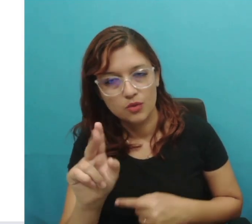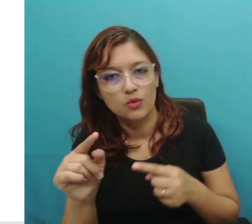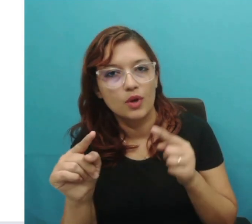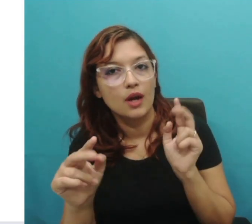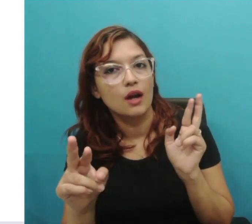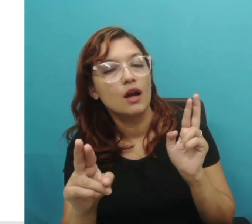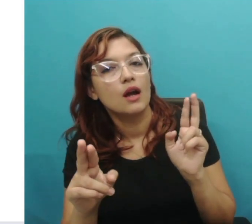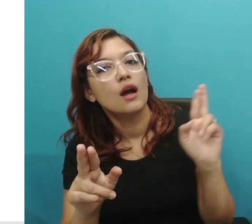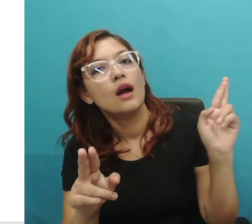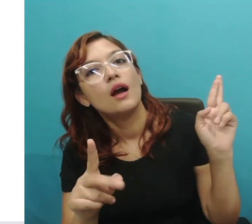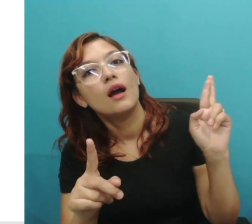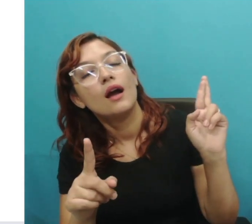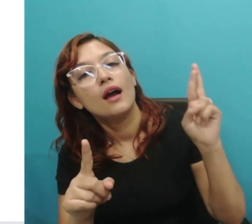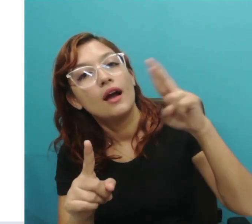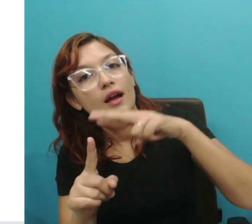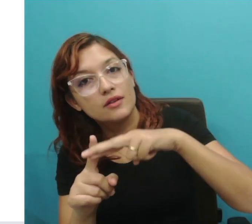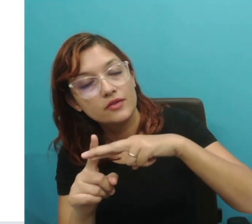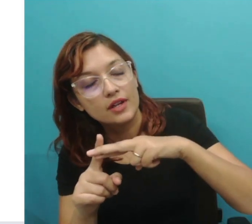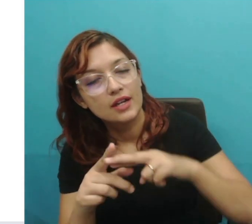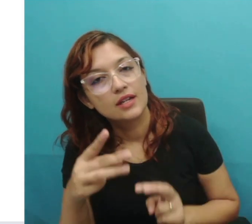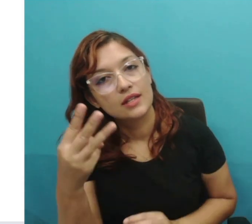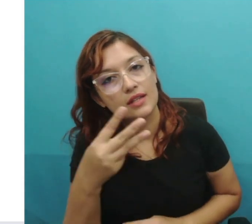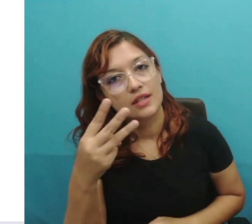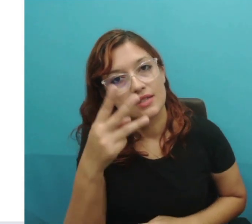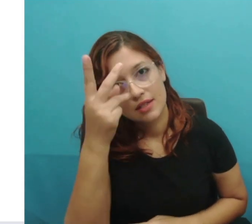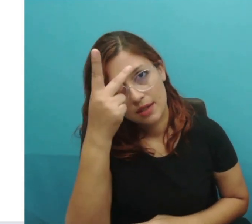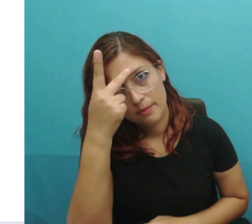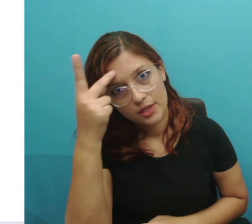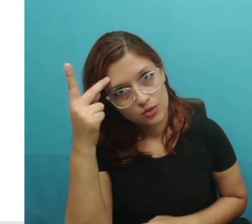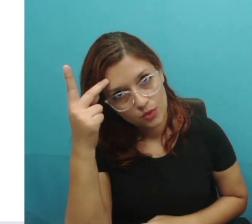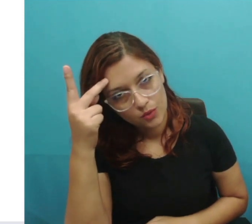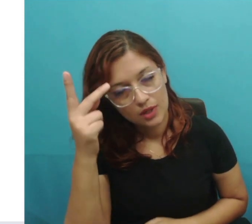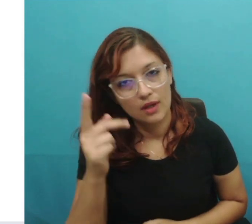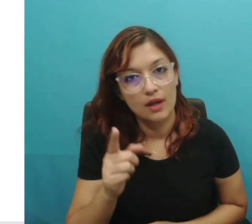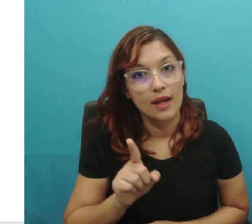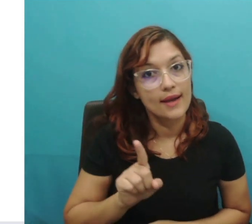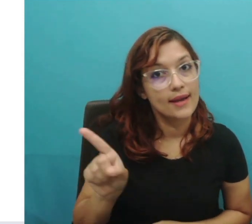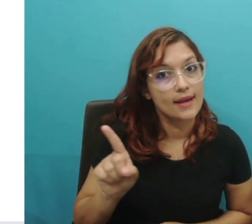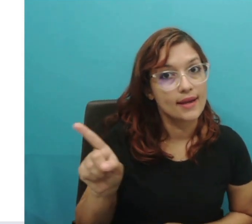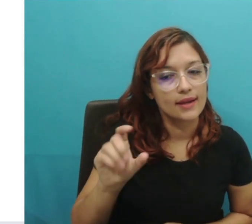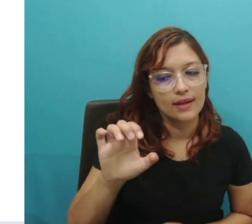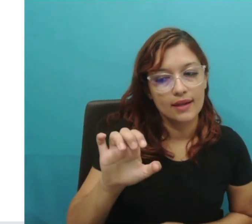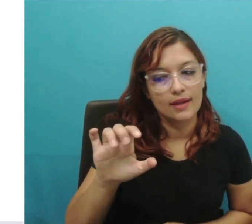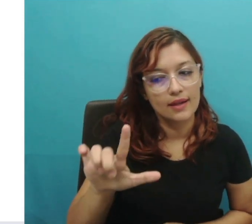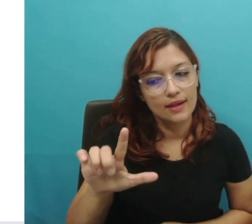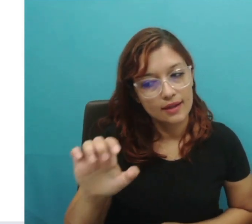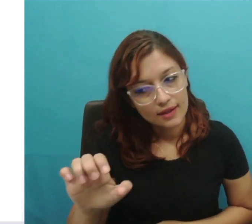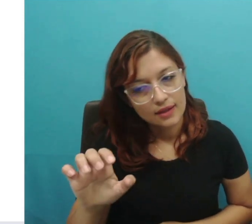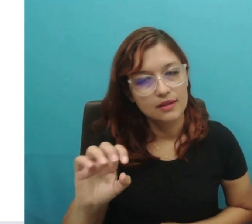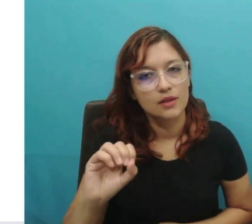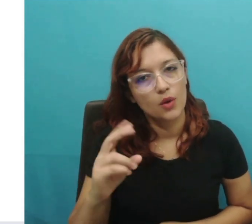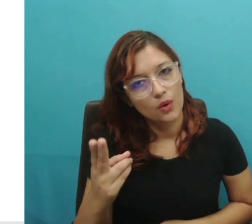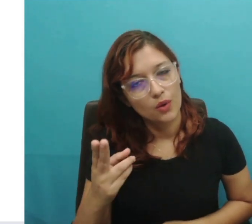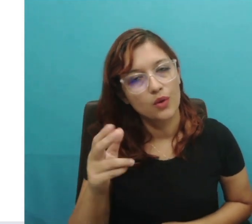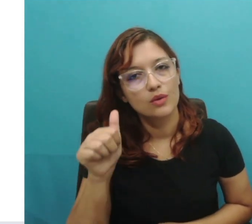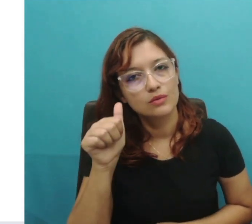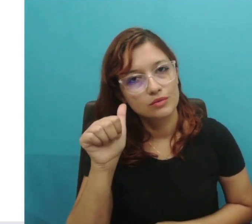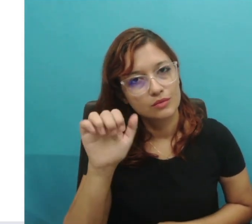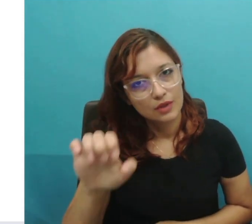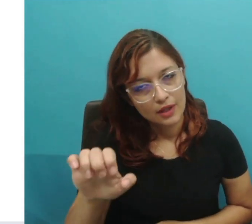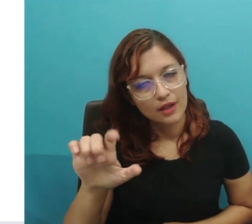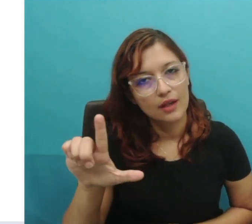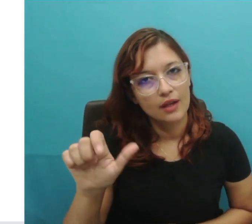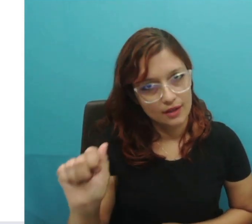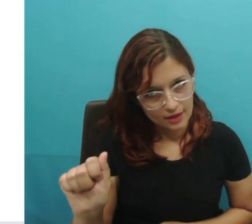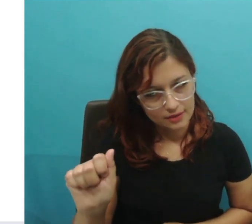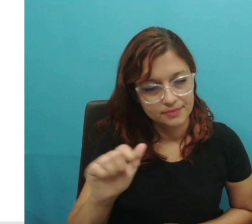mas seu se refere à terceira pessoa, que é ele ou